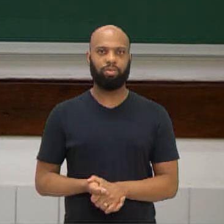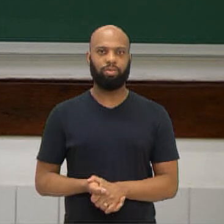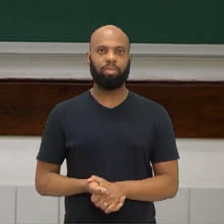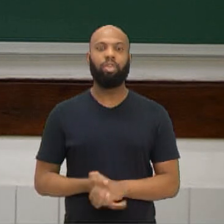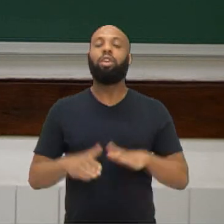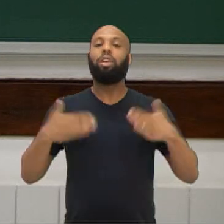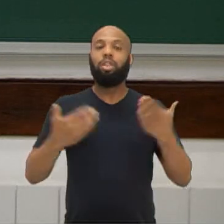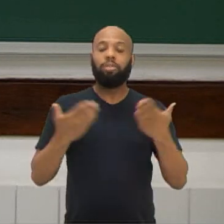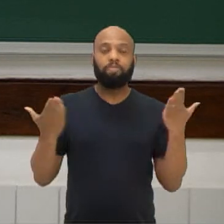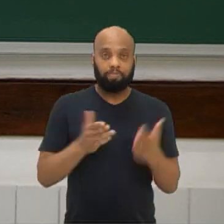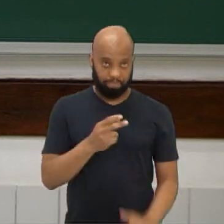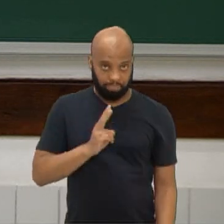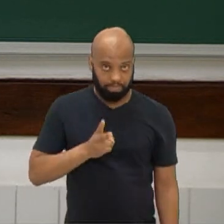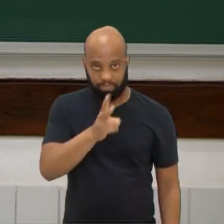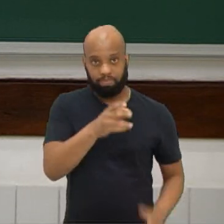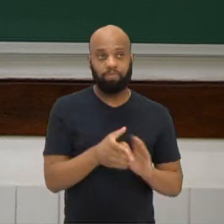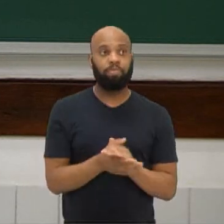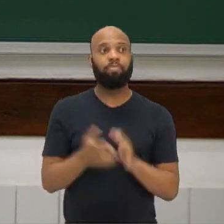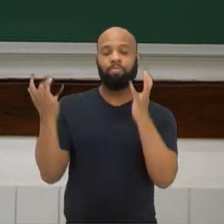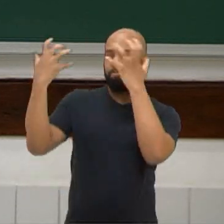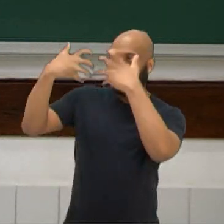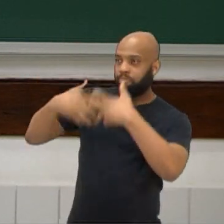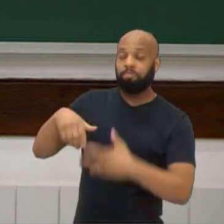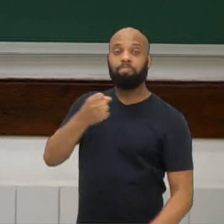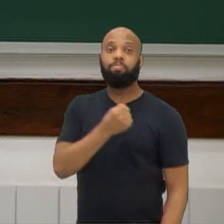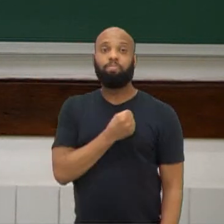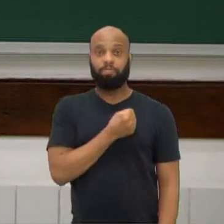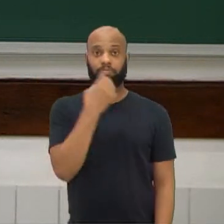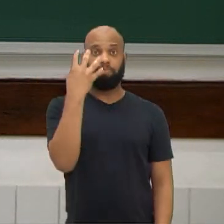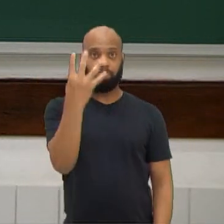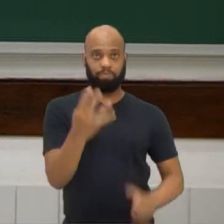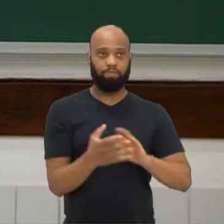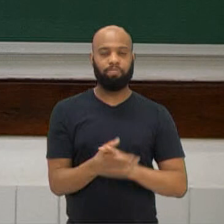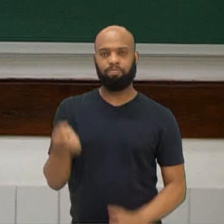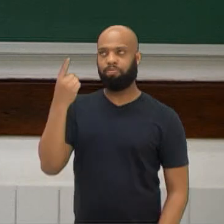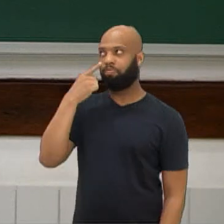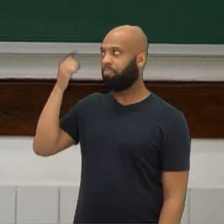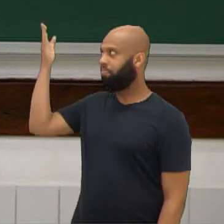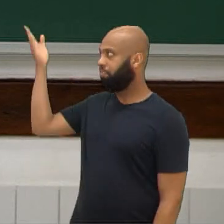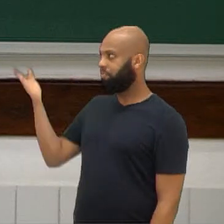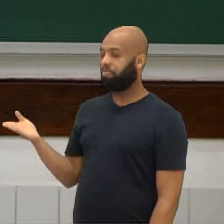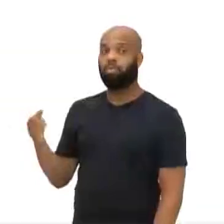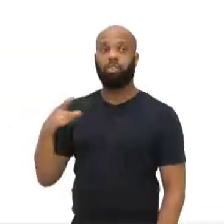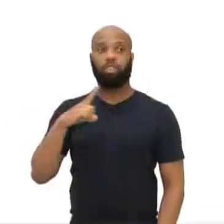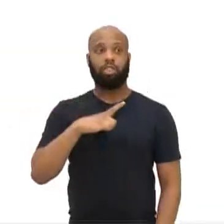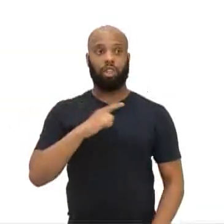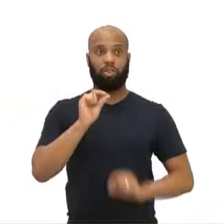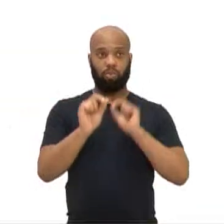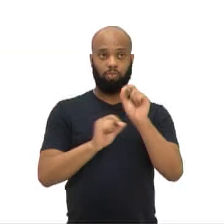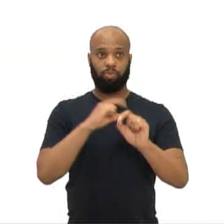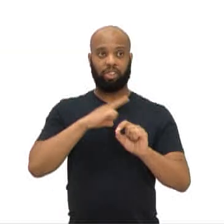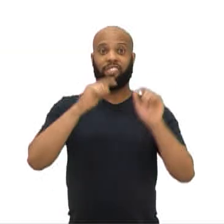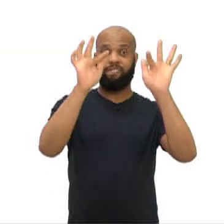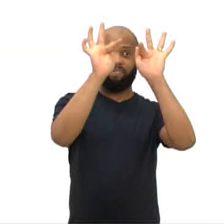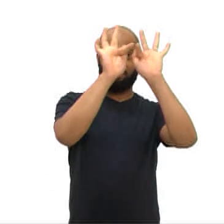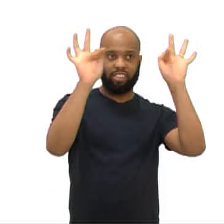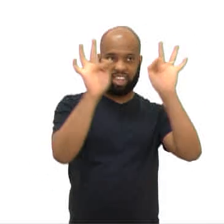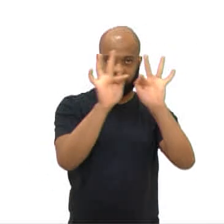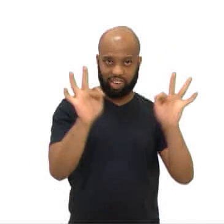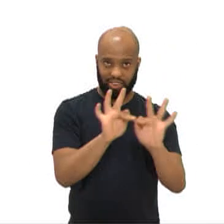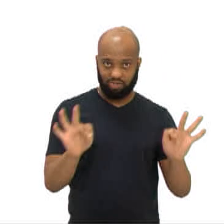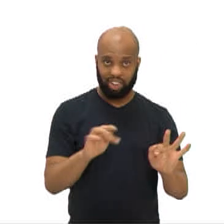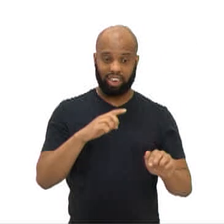Entonces, seguimos aquí, la reflexión de número 4. A ver, completa adecuadamente las oraciones con